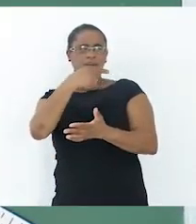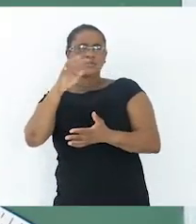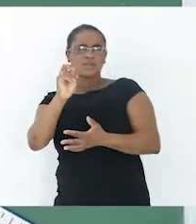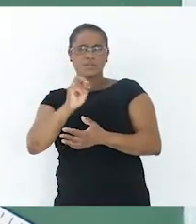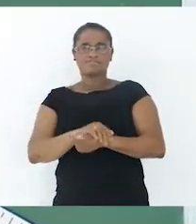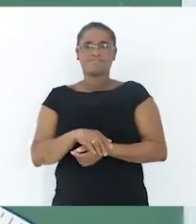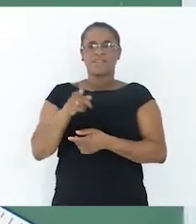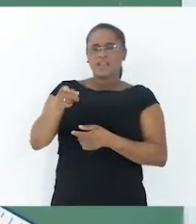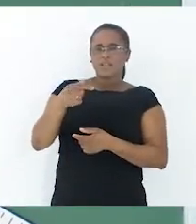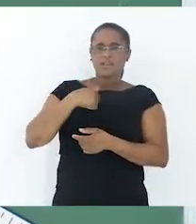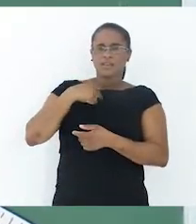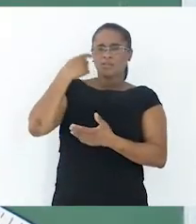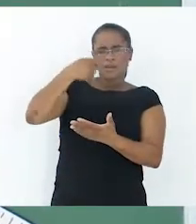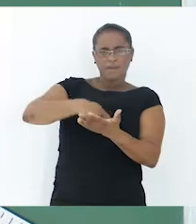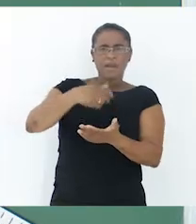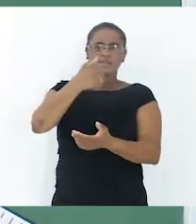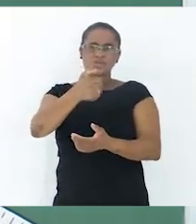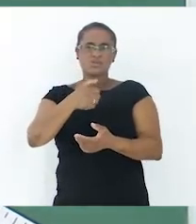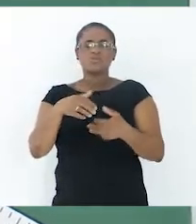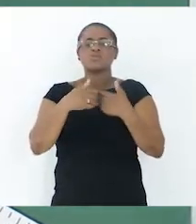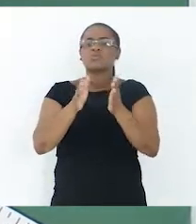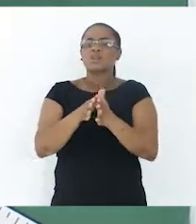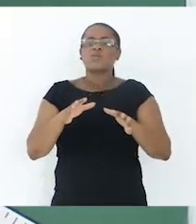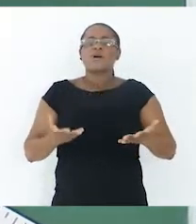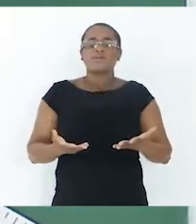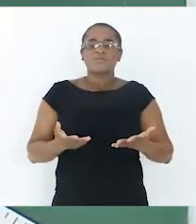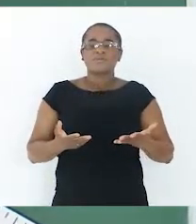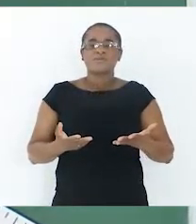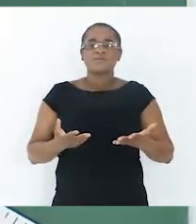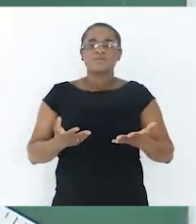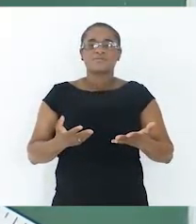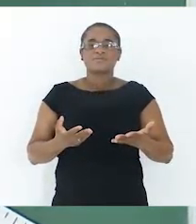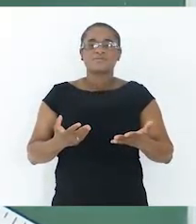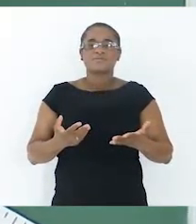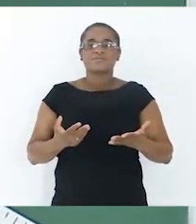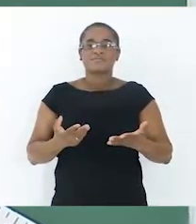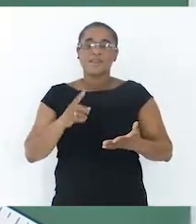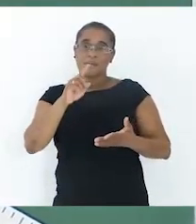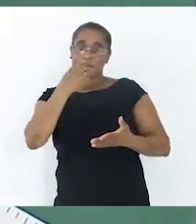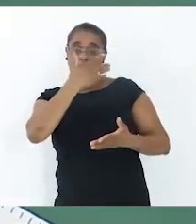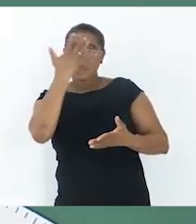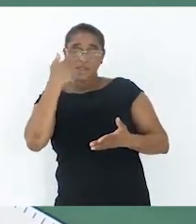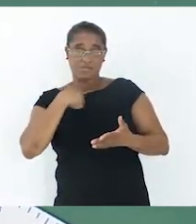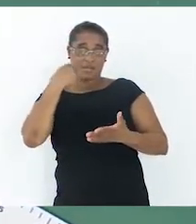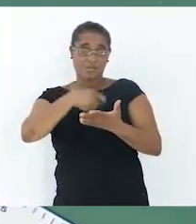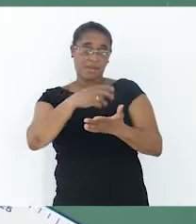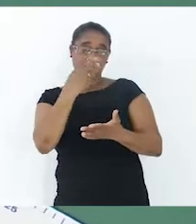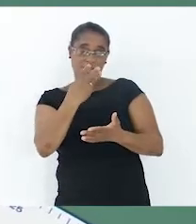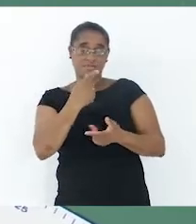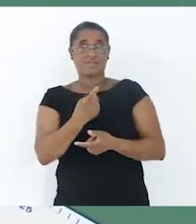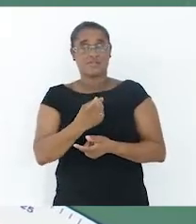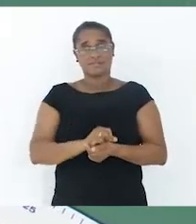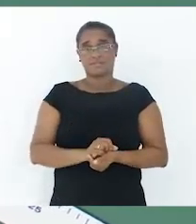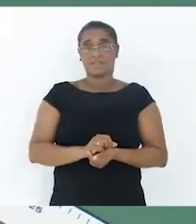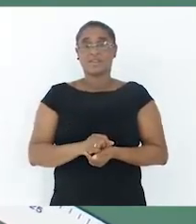eu devo 5. Então, no total, quanto é que eu devo a essa pessoa? No primeiro dia eu devo 3, no outro dia estou a